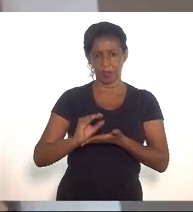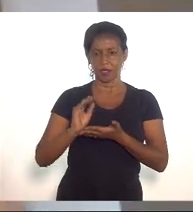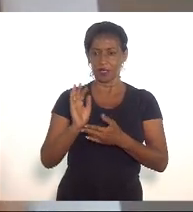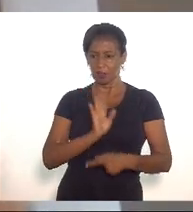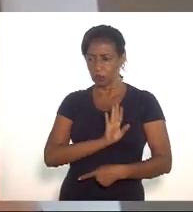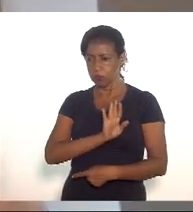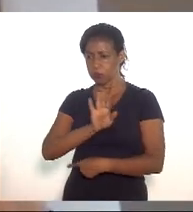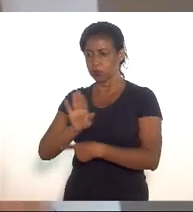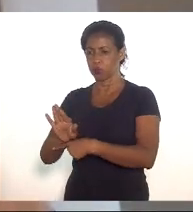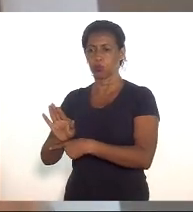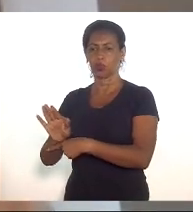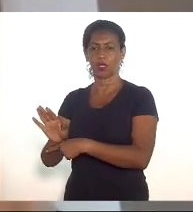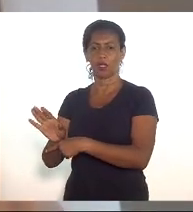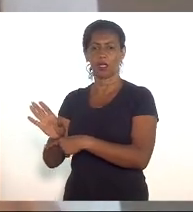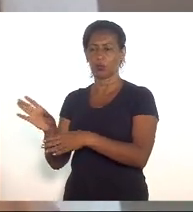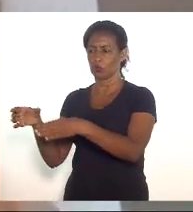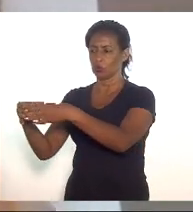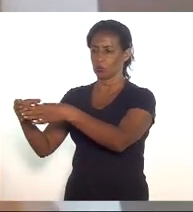alimenta